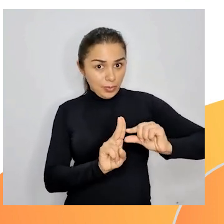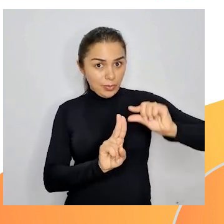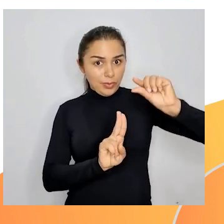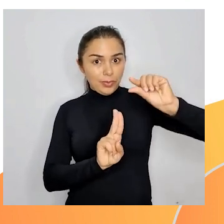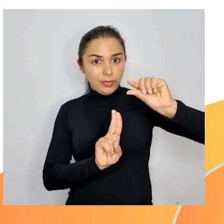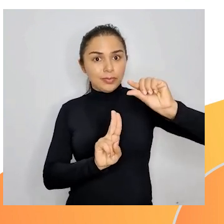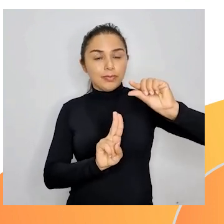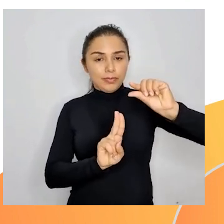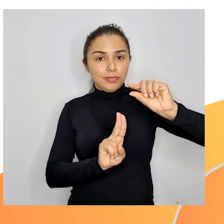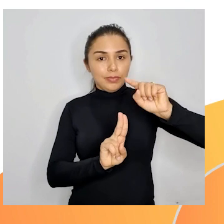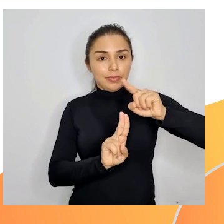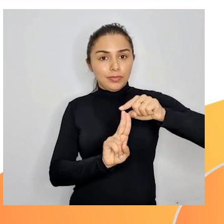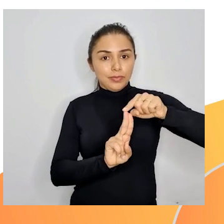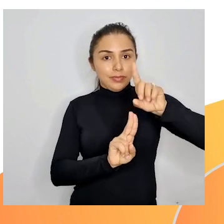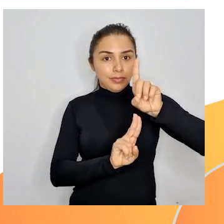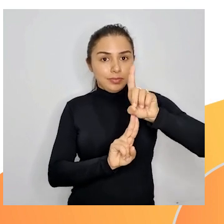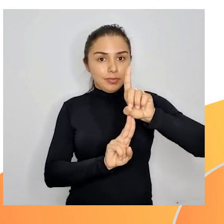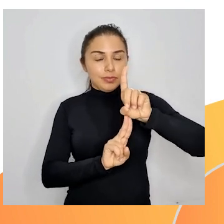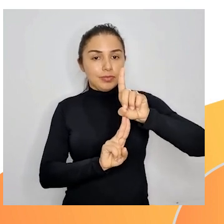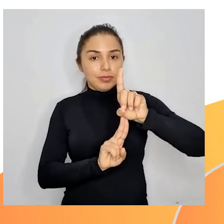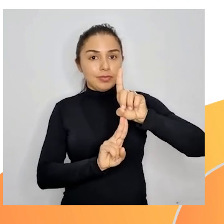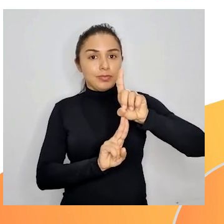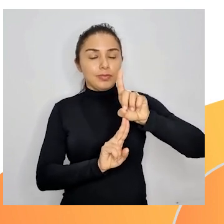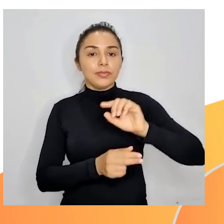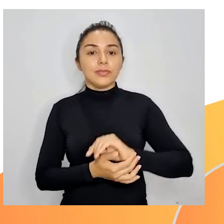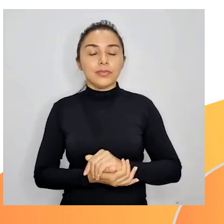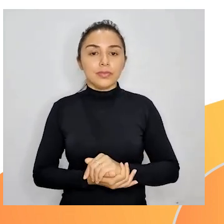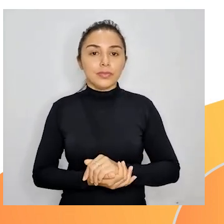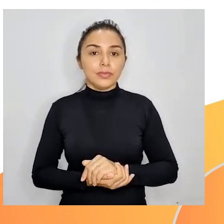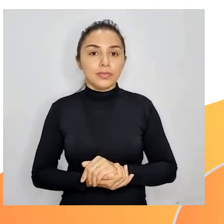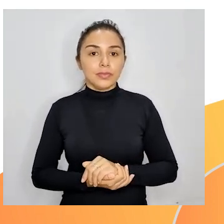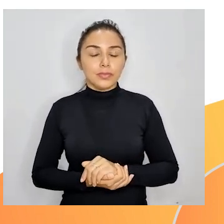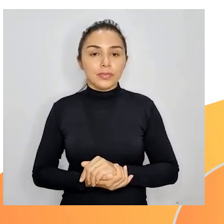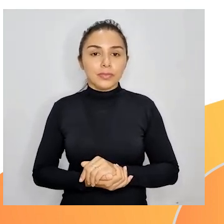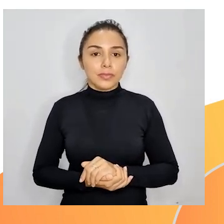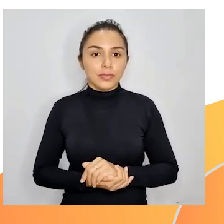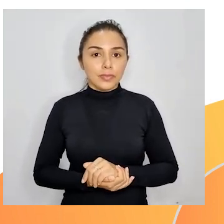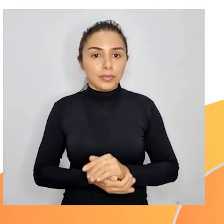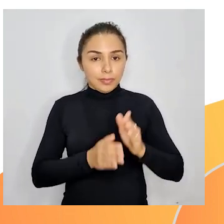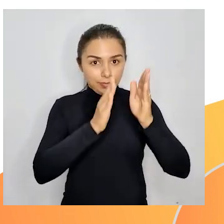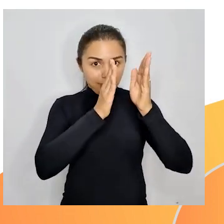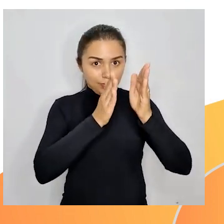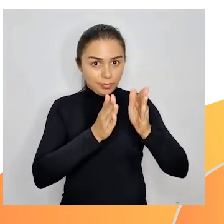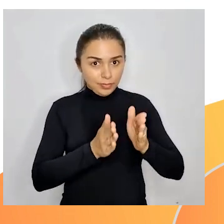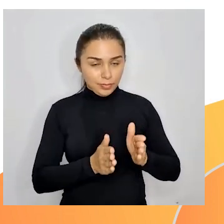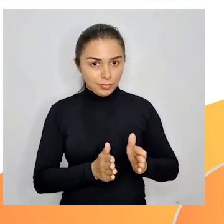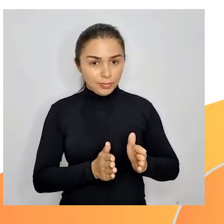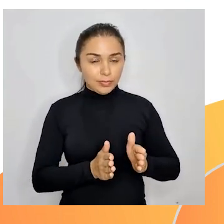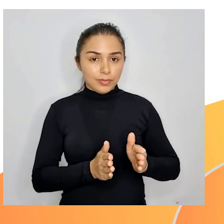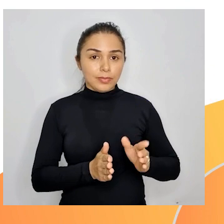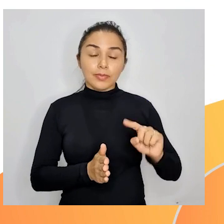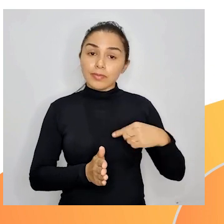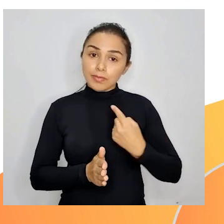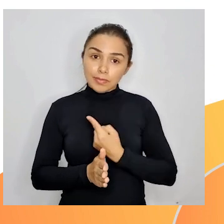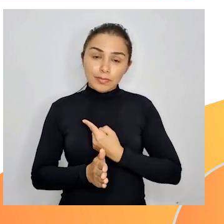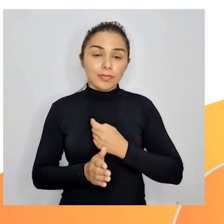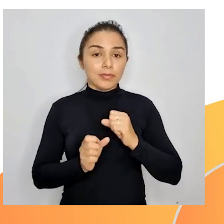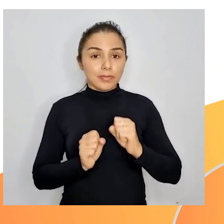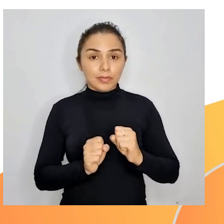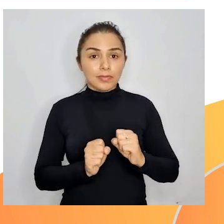das dezenas. E aqui nós temos uma situação que pode acontecer tranquilamente e nós não vamos nos